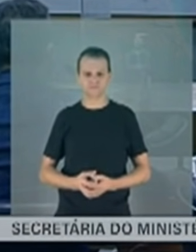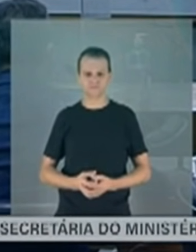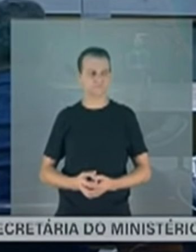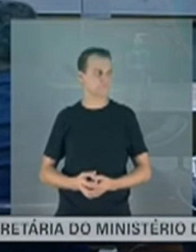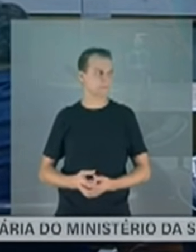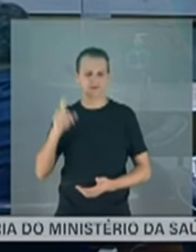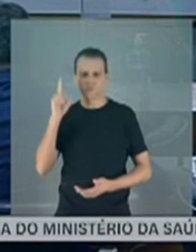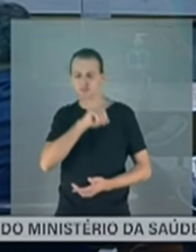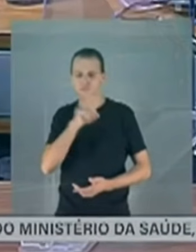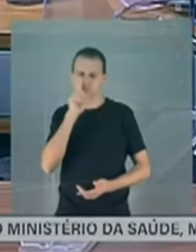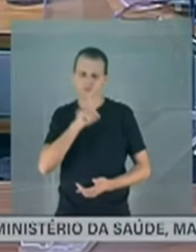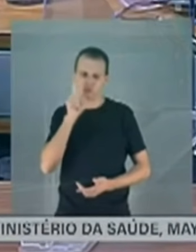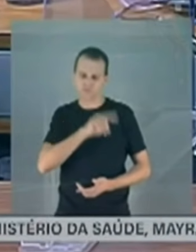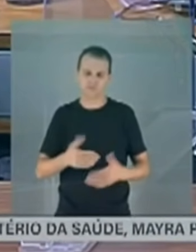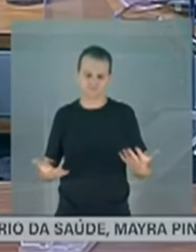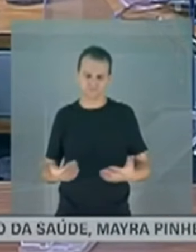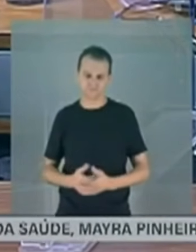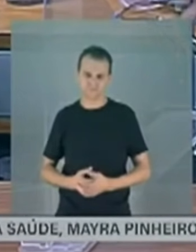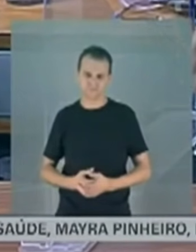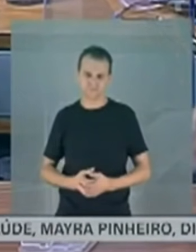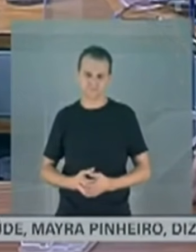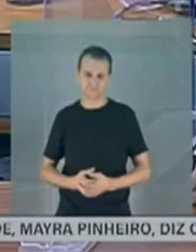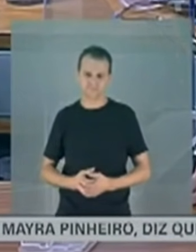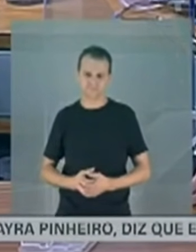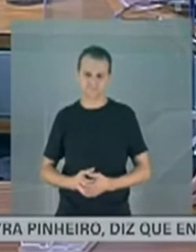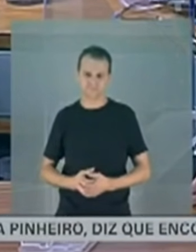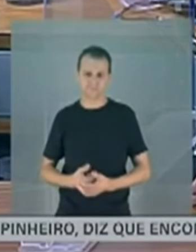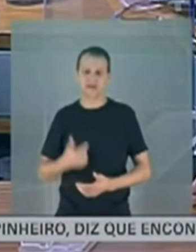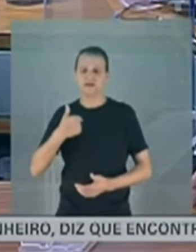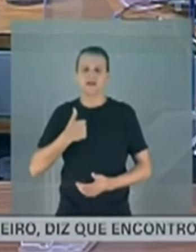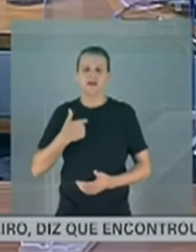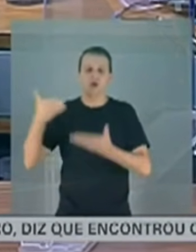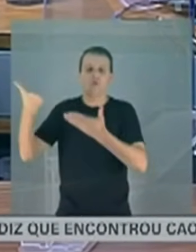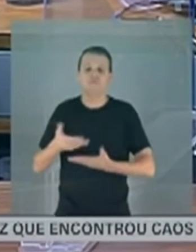Eu reitero que é uma suspeita de fraude. Eu não chamo ninguém aqui.